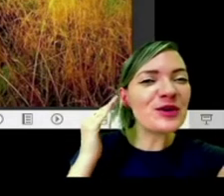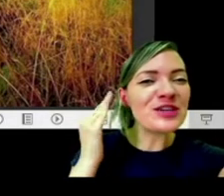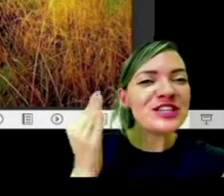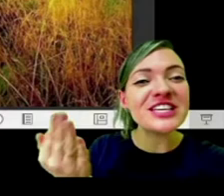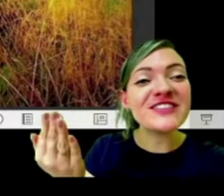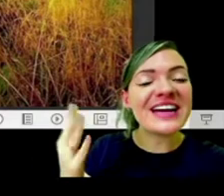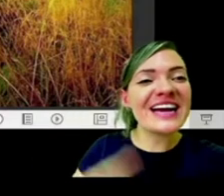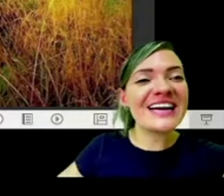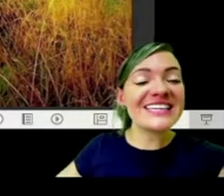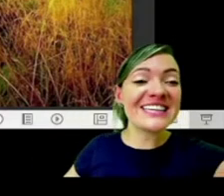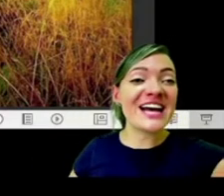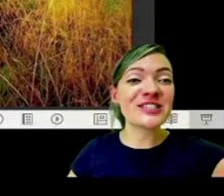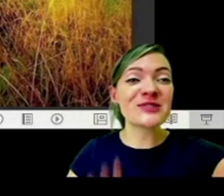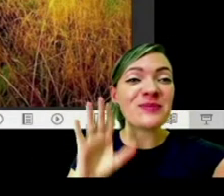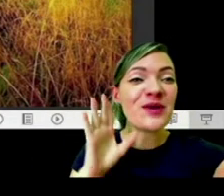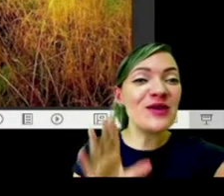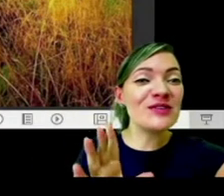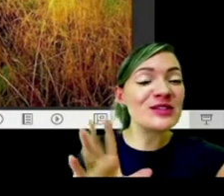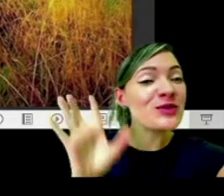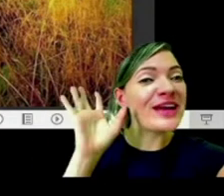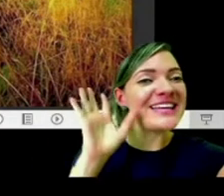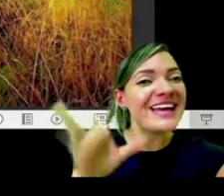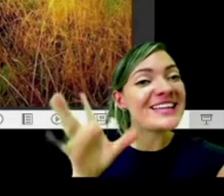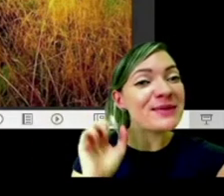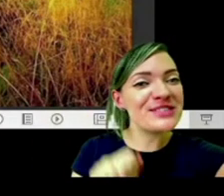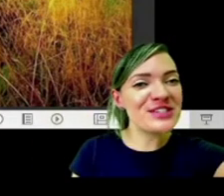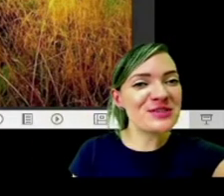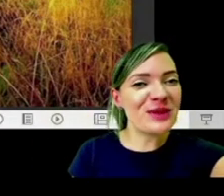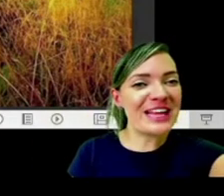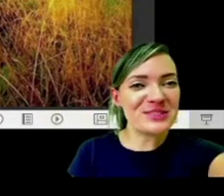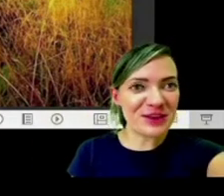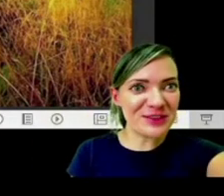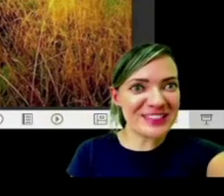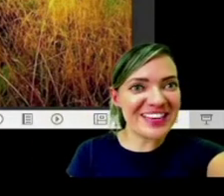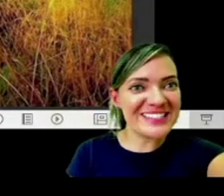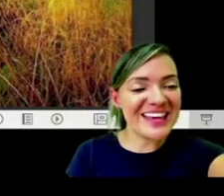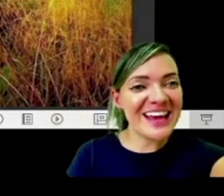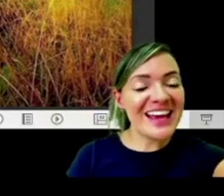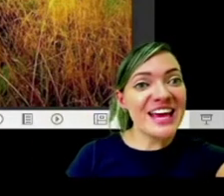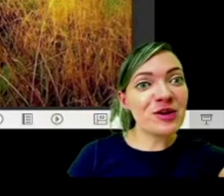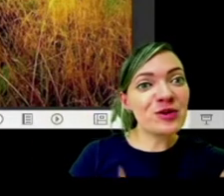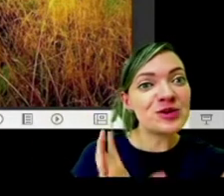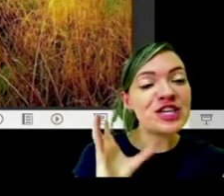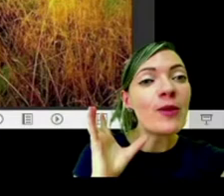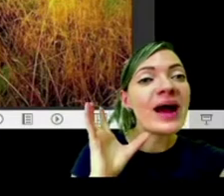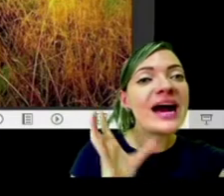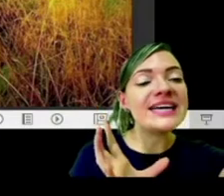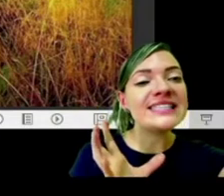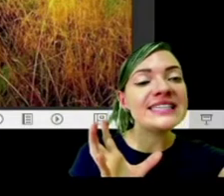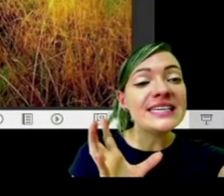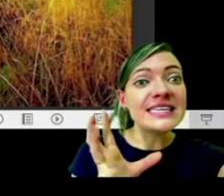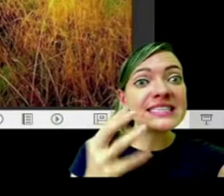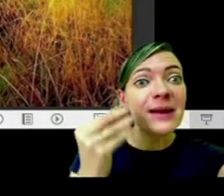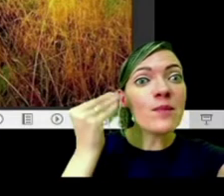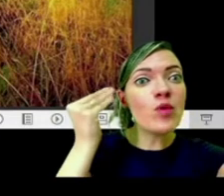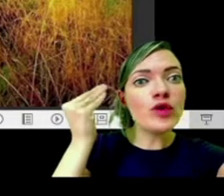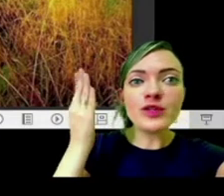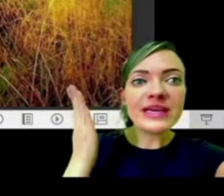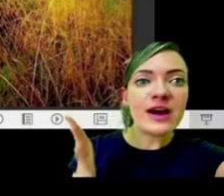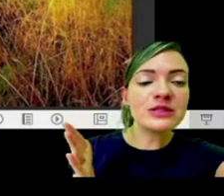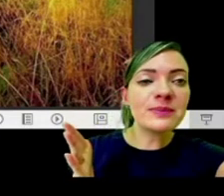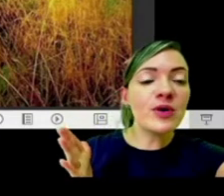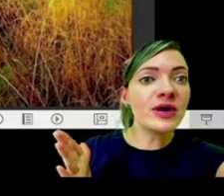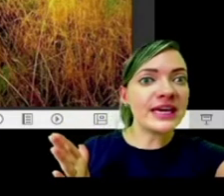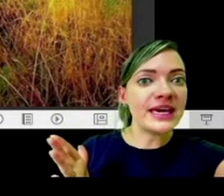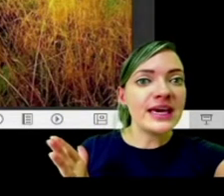toda a ecologia que vai cair nas provas do Enem e demais vestibulares para vocês, hein? Ecologia é uma área que está